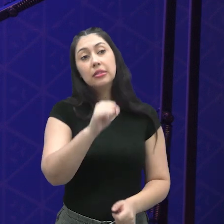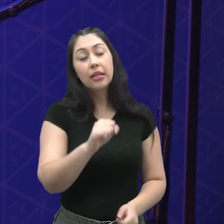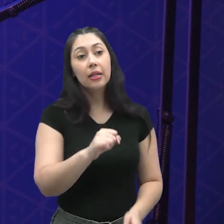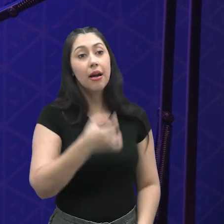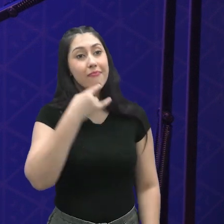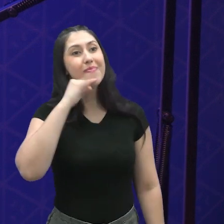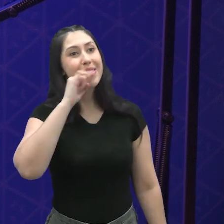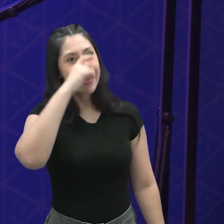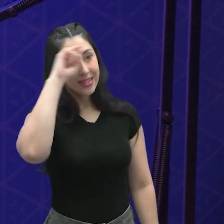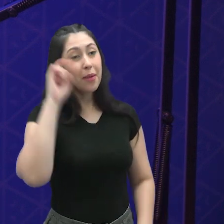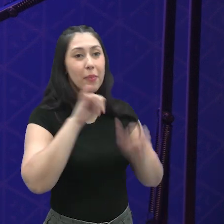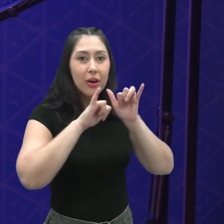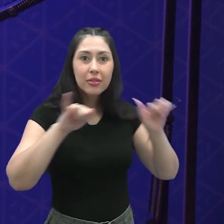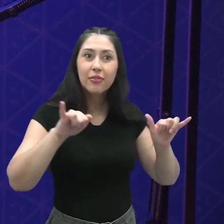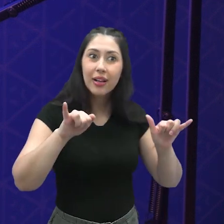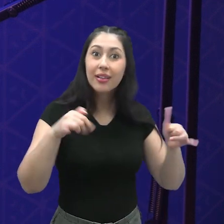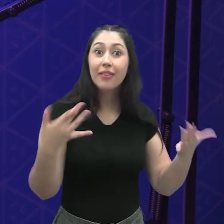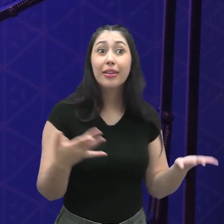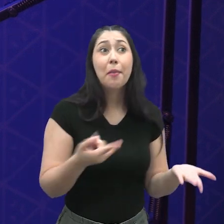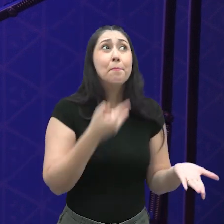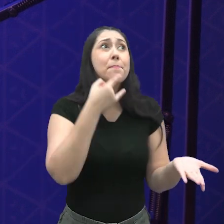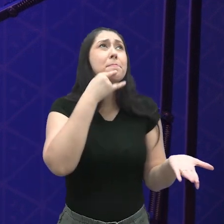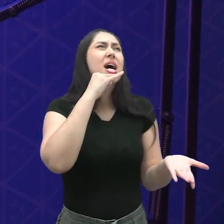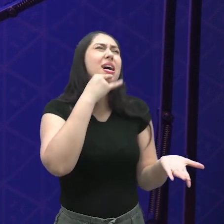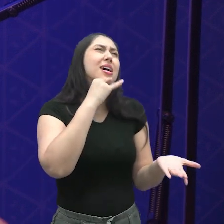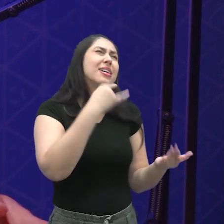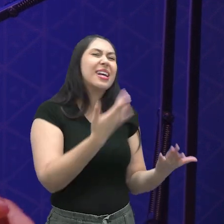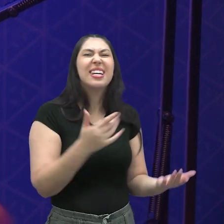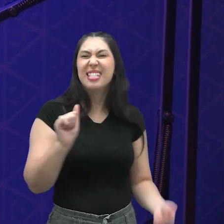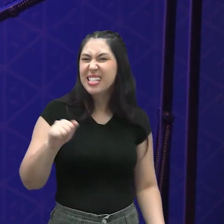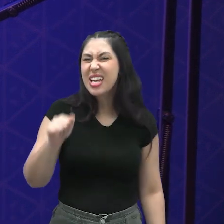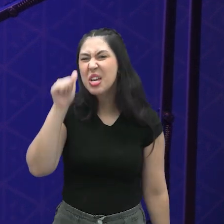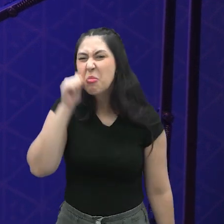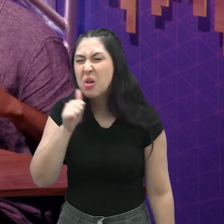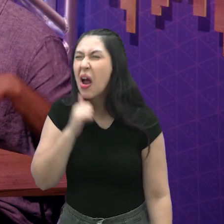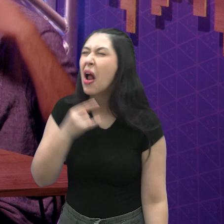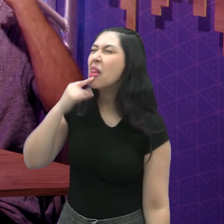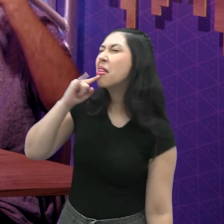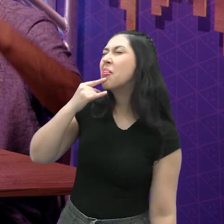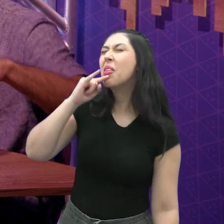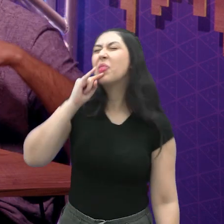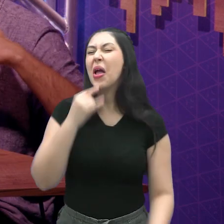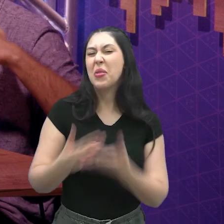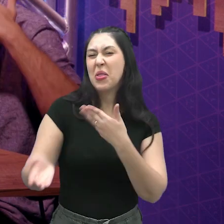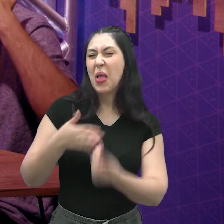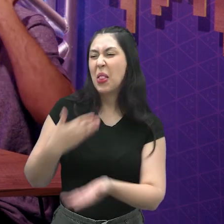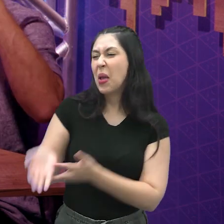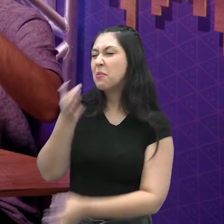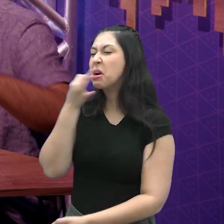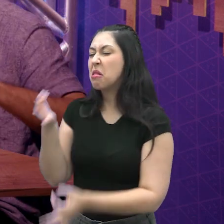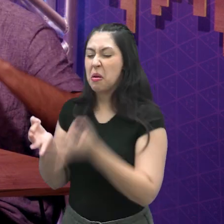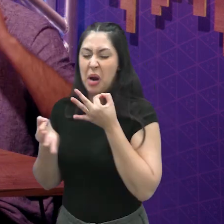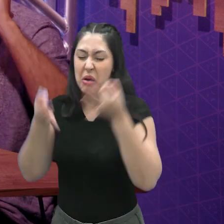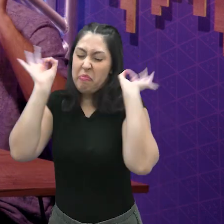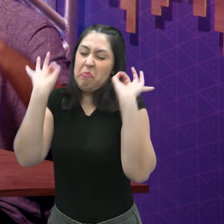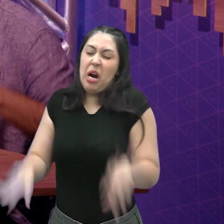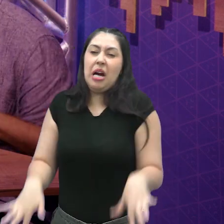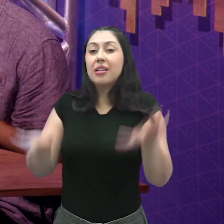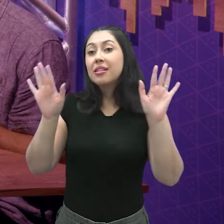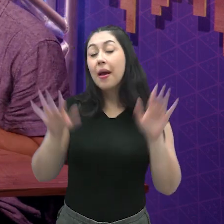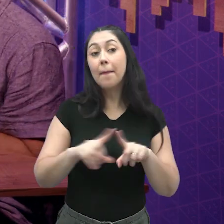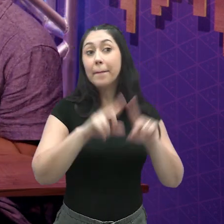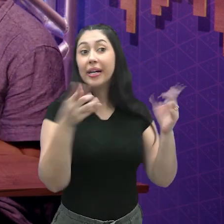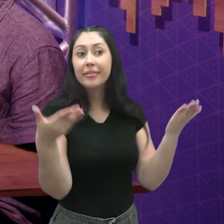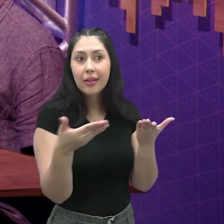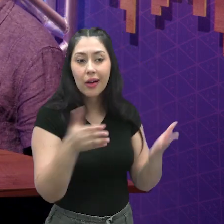Inesita Barroso já falava, né, de a marvada pinga. A mulher que bebia também, que não estava nem aí para a opinião de homem e tudo